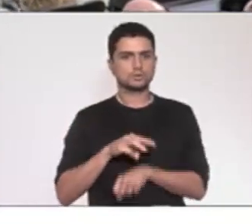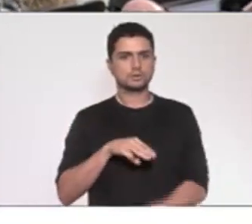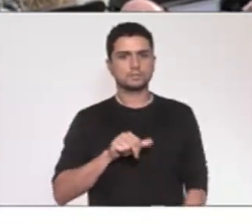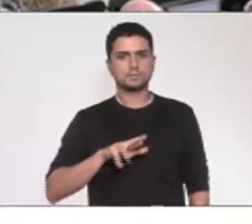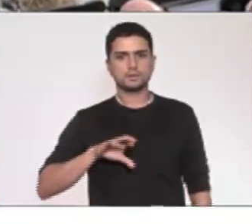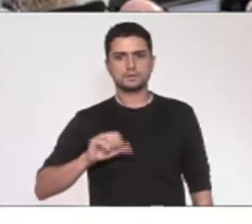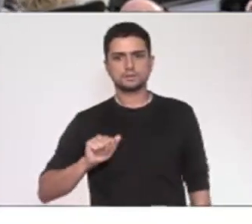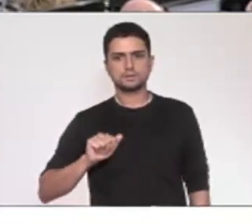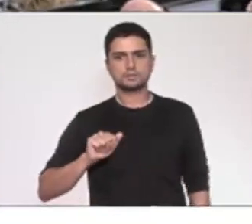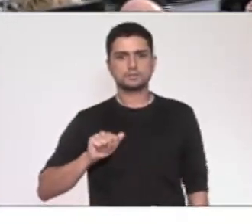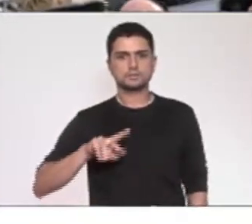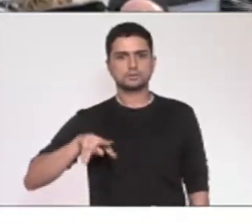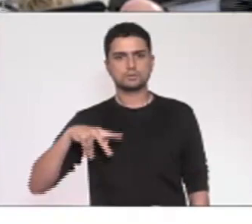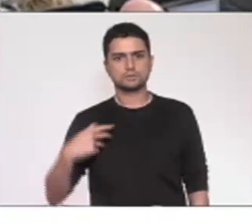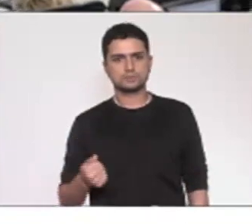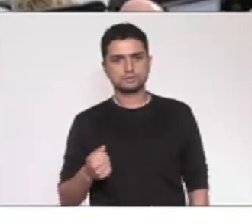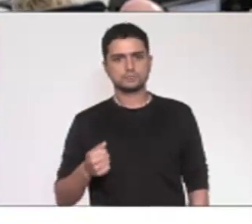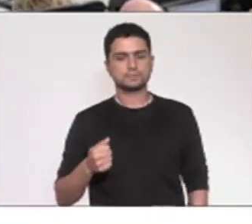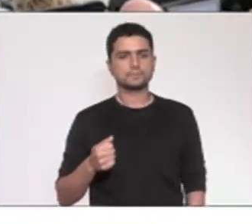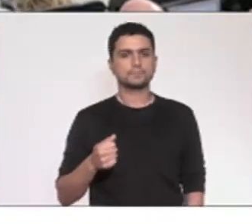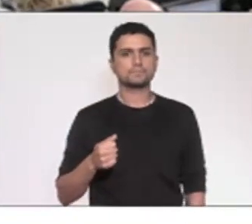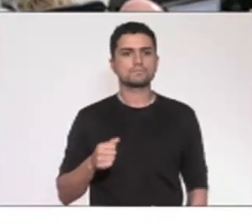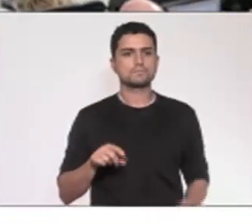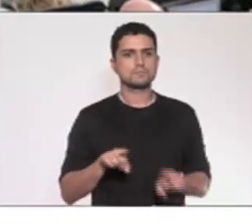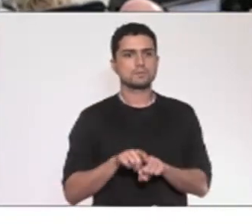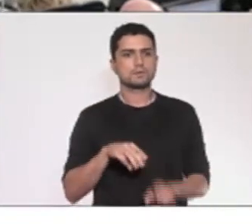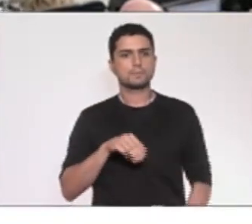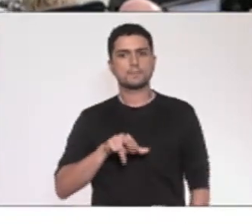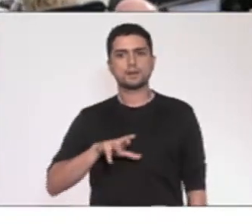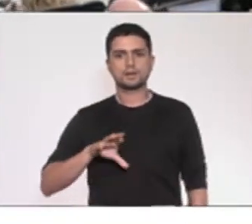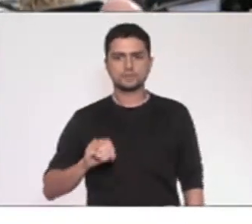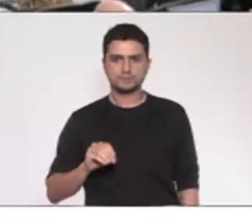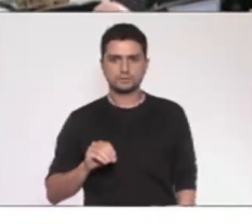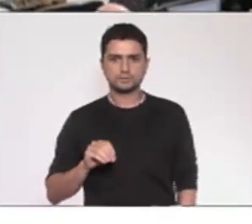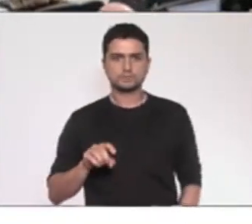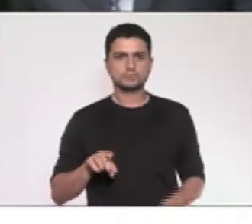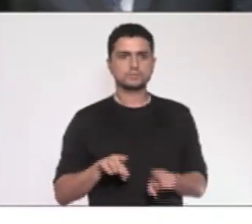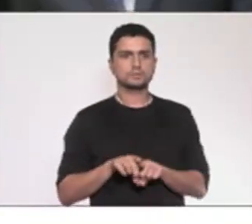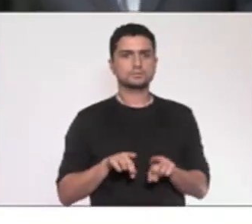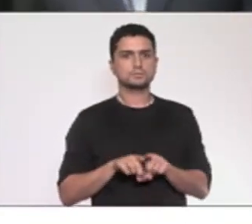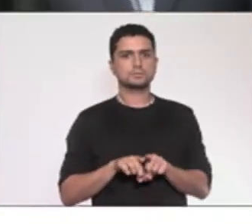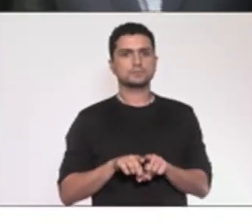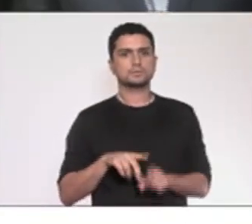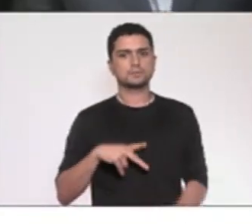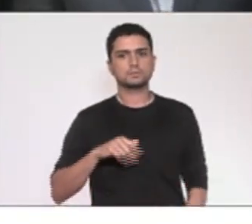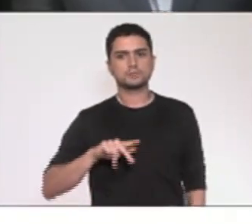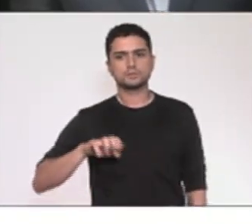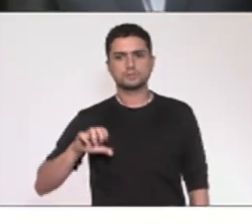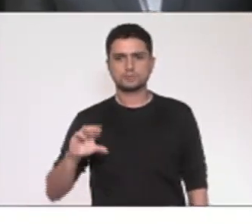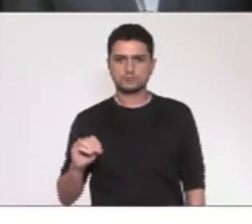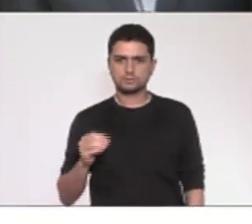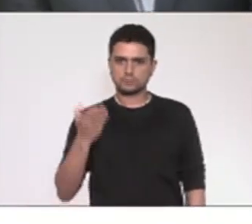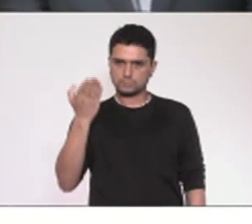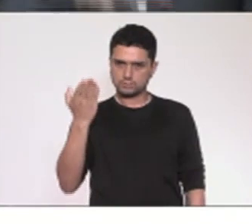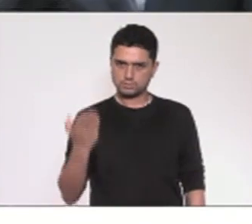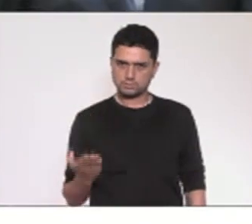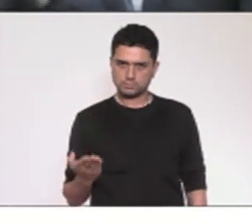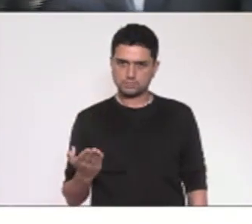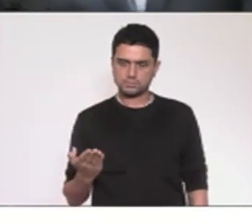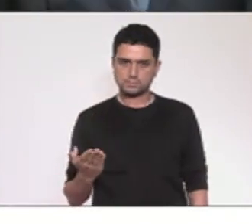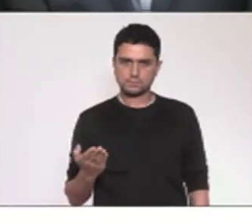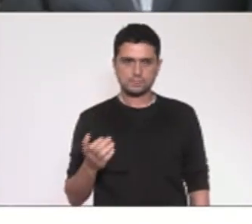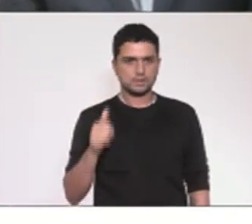Carlos Caiado e Márcio Pacheco. Saudando especialmente a doutora Marta Rocha, que é uma ex-chefe de polícia da nossa instituição.